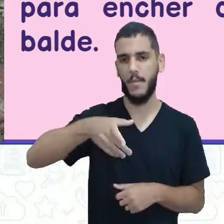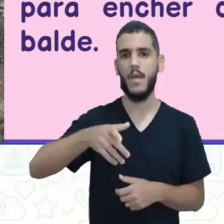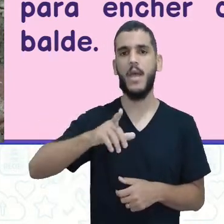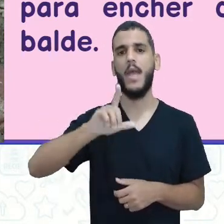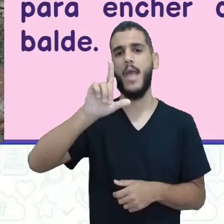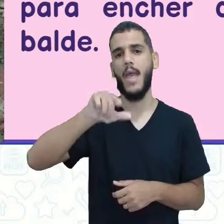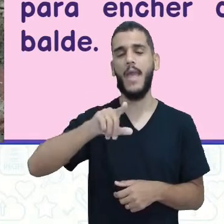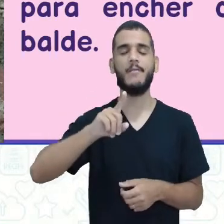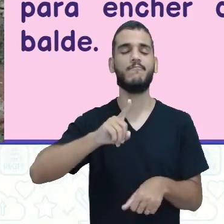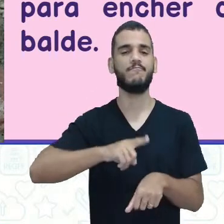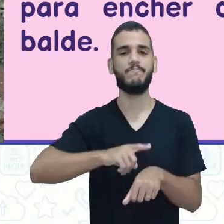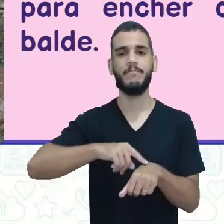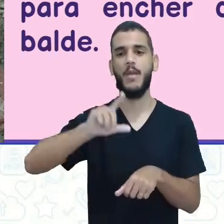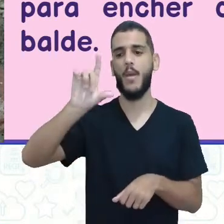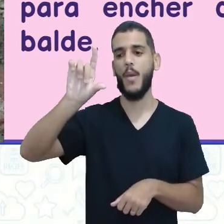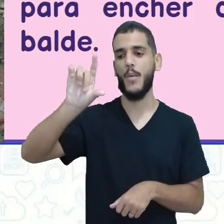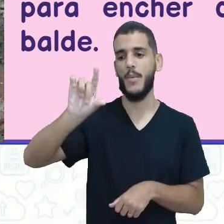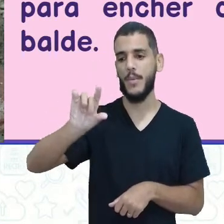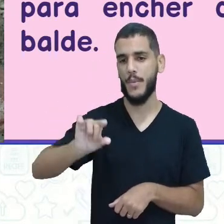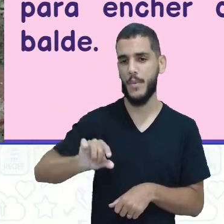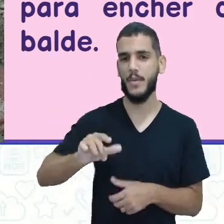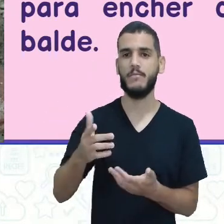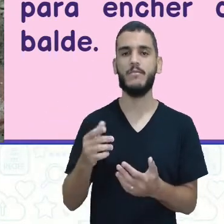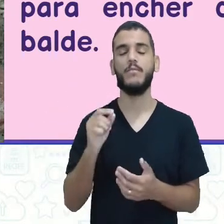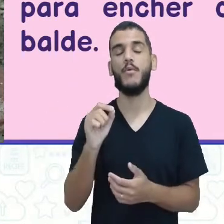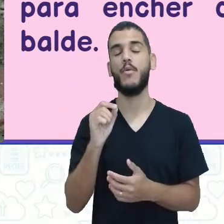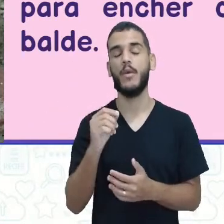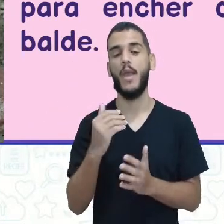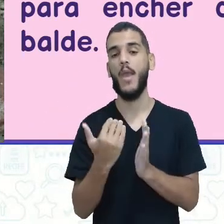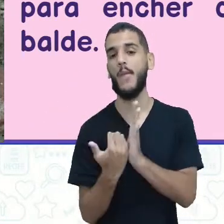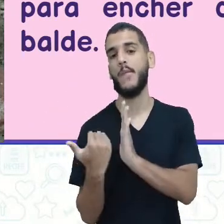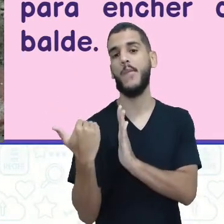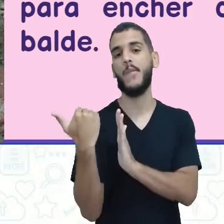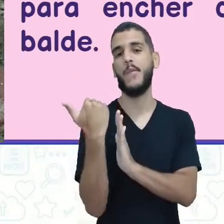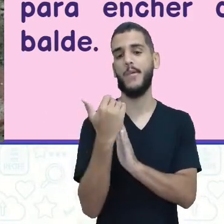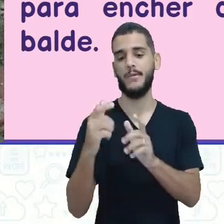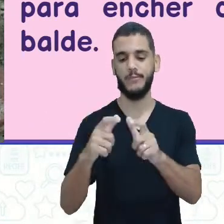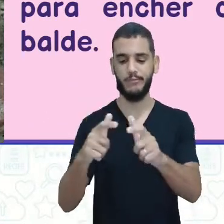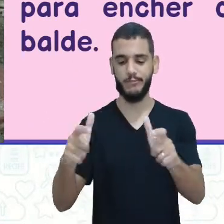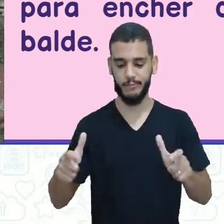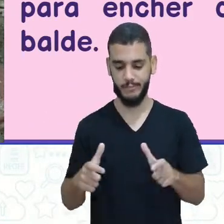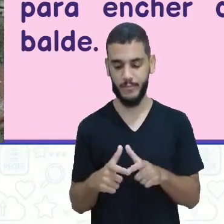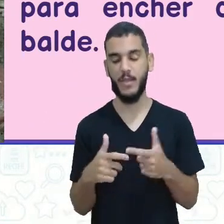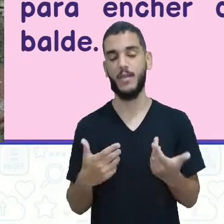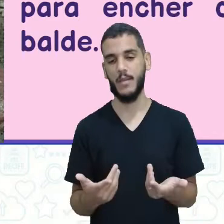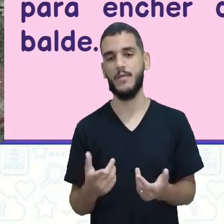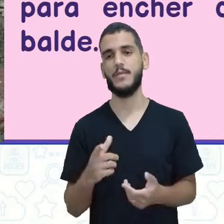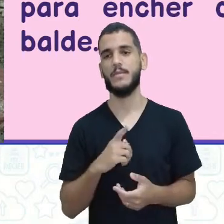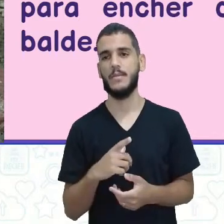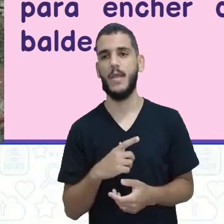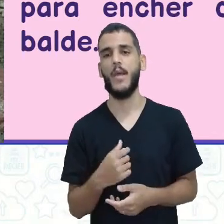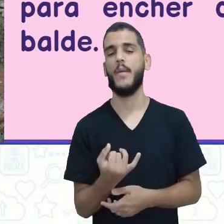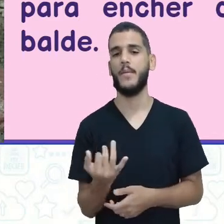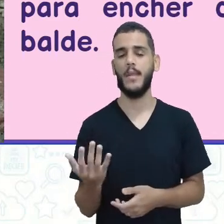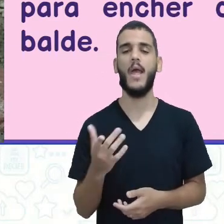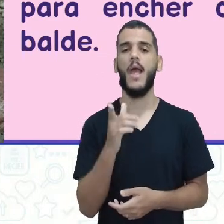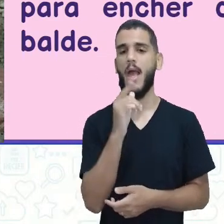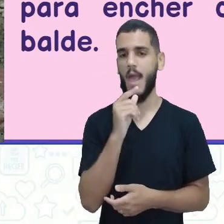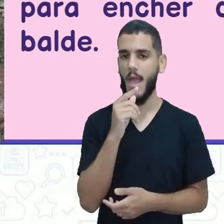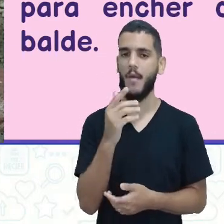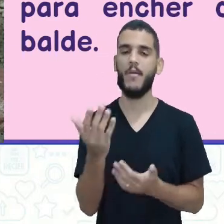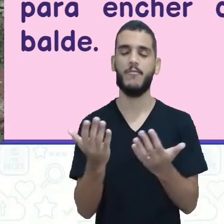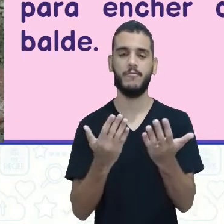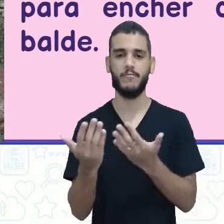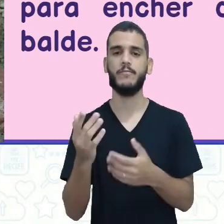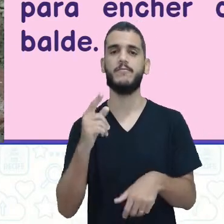encher o balde. O que eu estou comparando aí? A quantidade de água com o tempo.